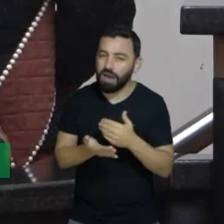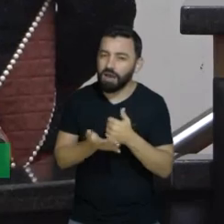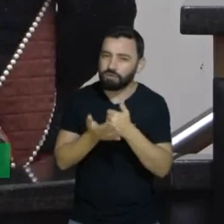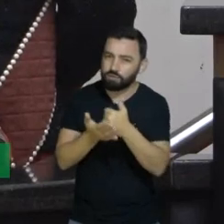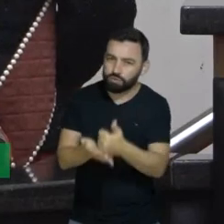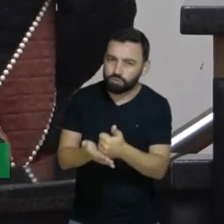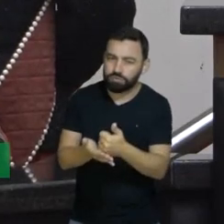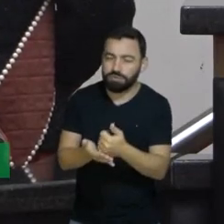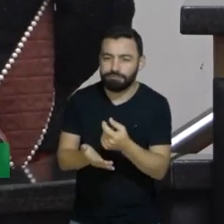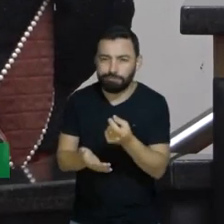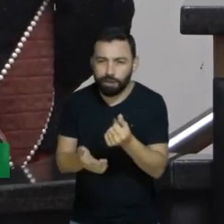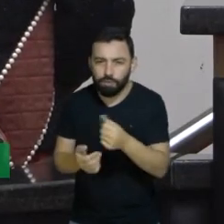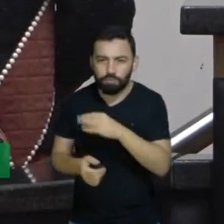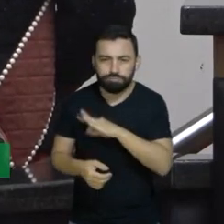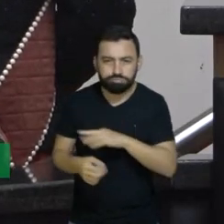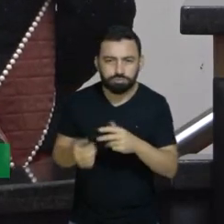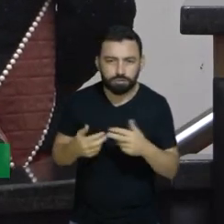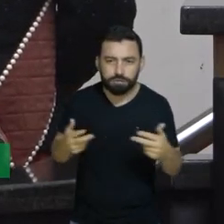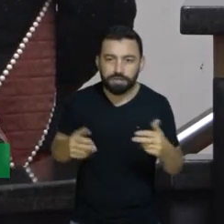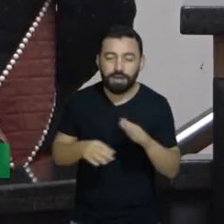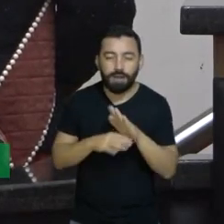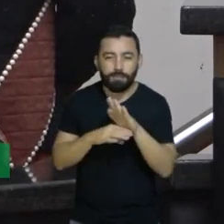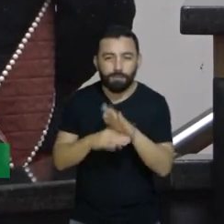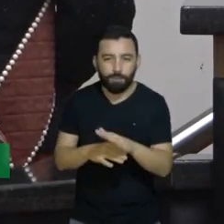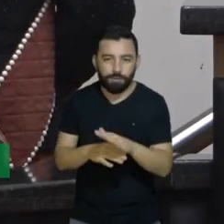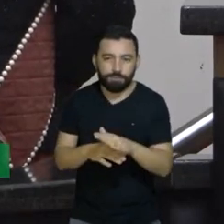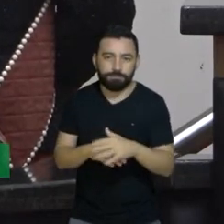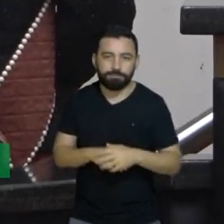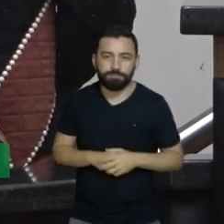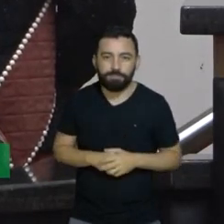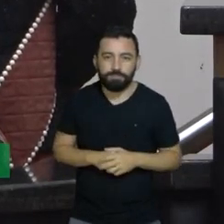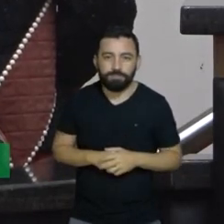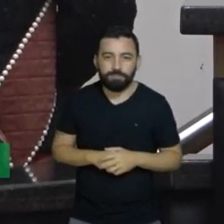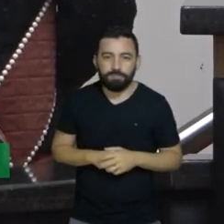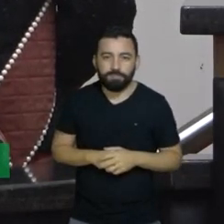cachês, enfim, que vai auxiliar muito neste momento.